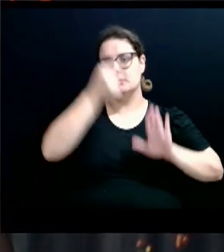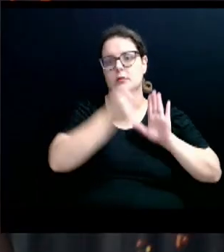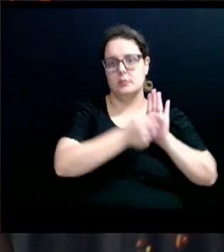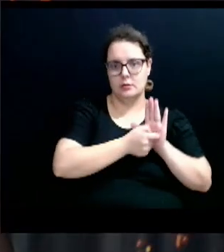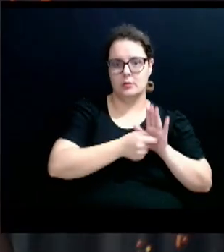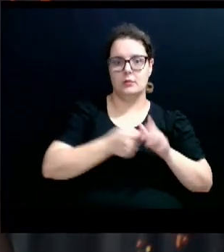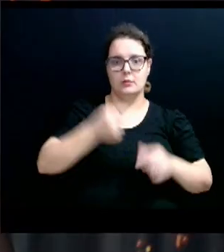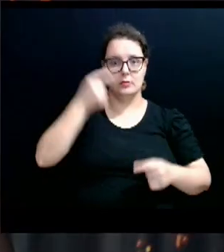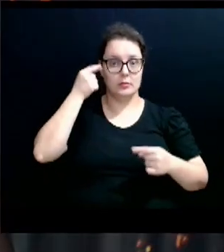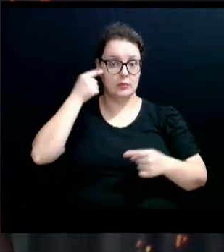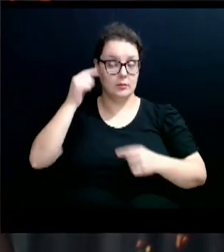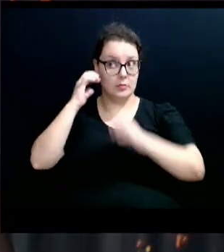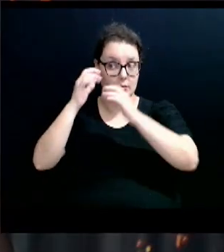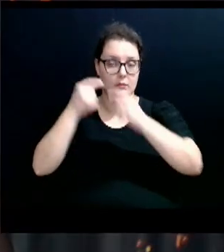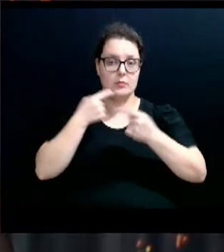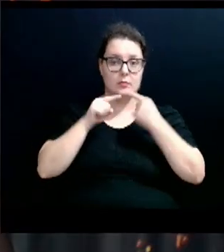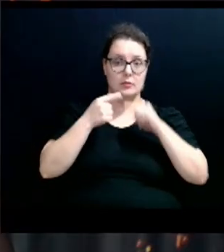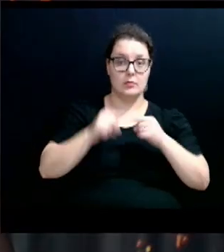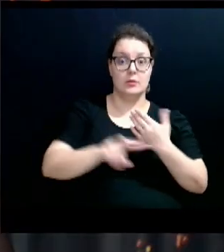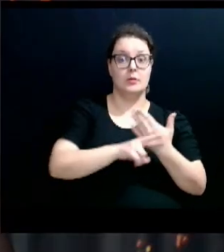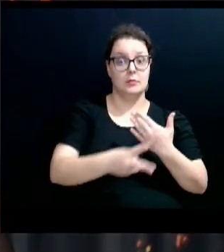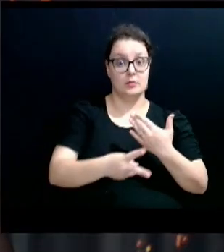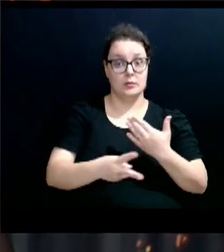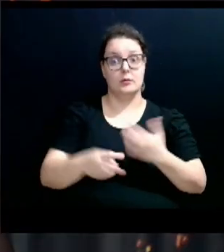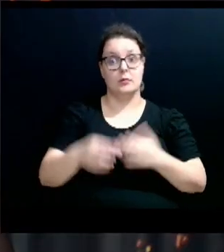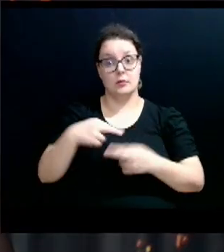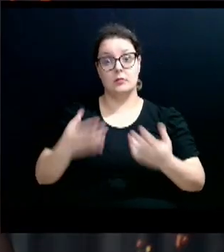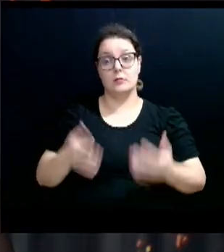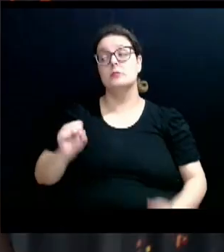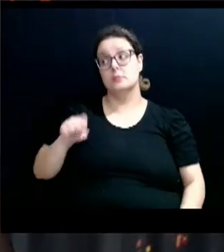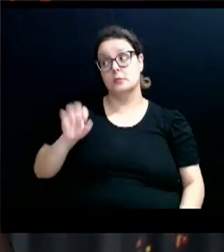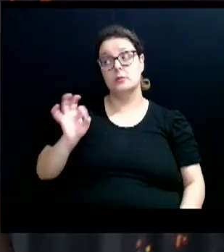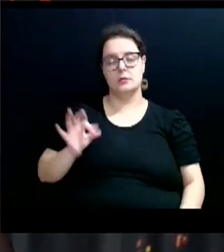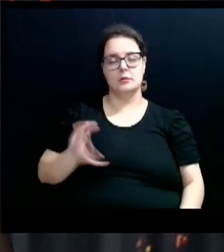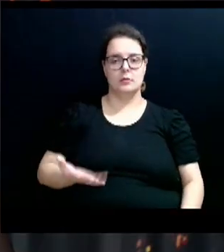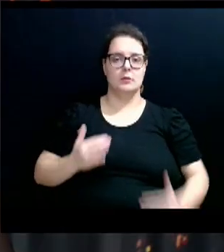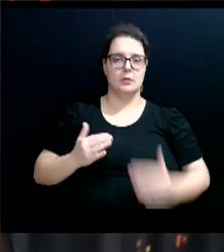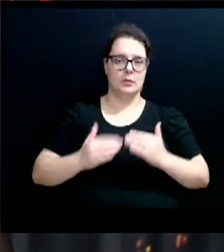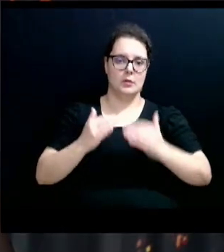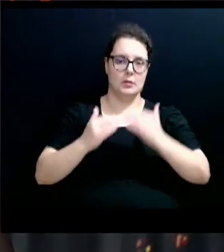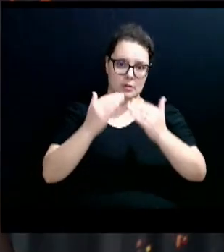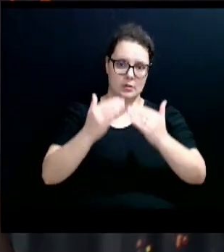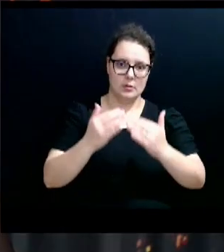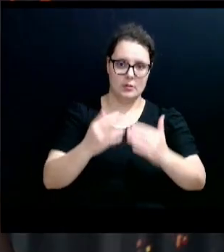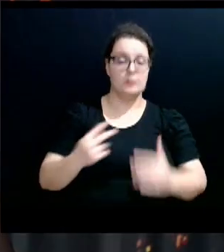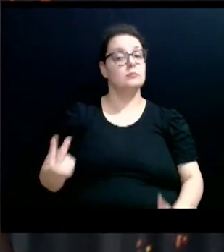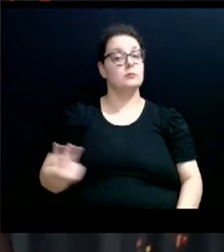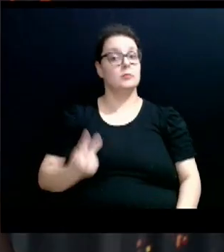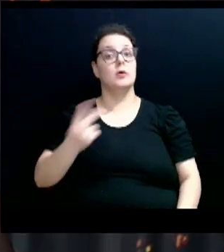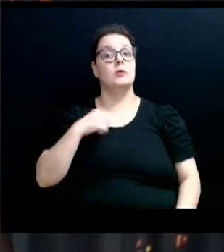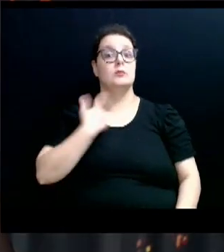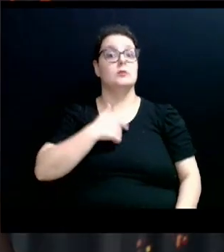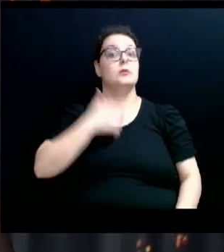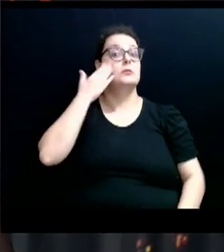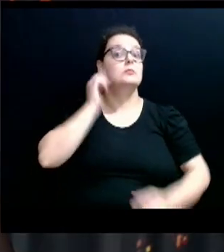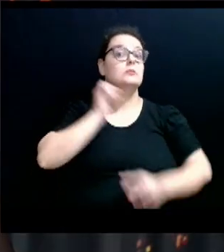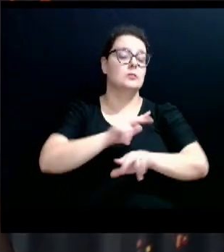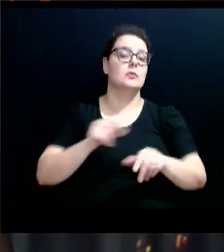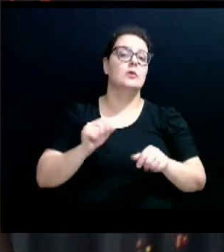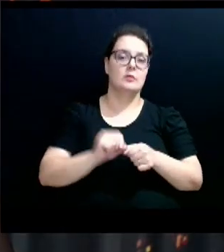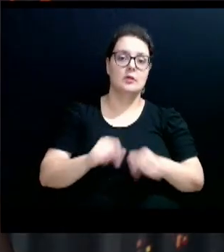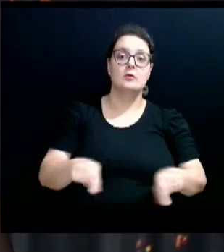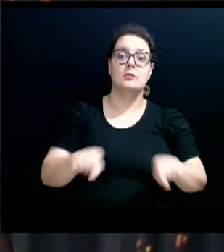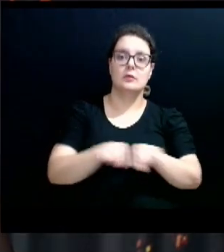vir a sofrer interferências com isso. Exatamente. Então, essa construção e essa valorização dos nossos saberes faz com que a gente também se lembre um